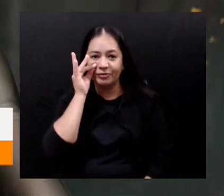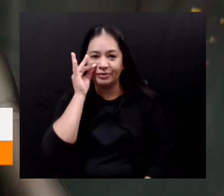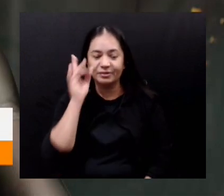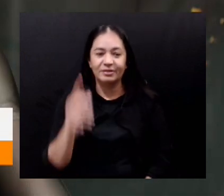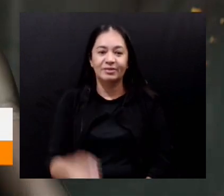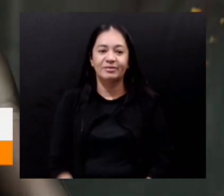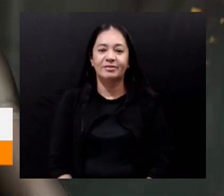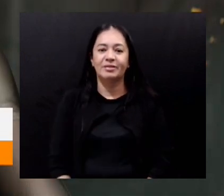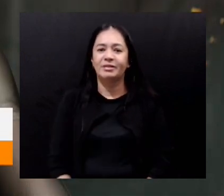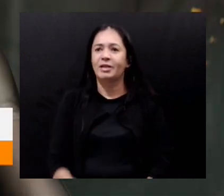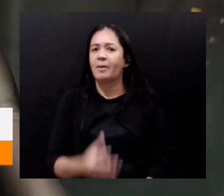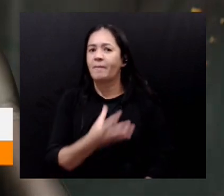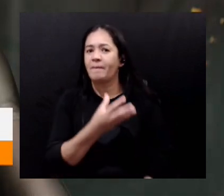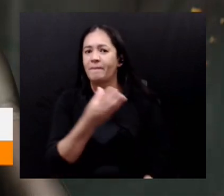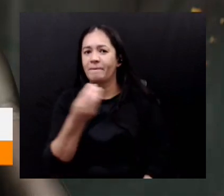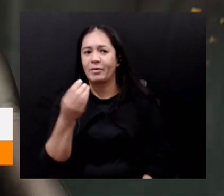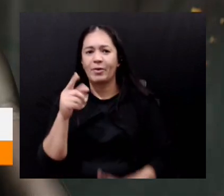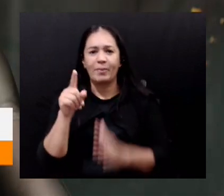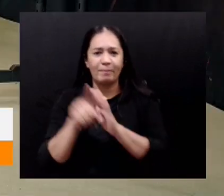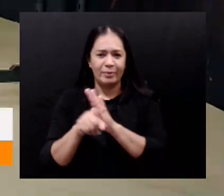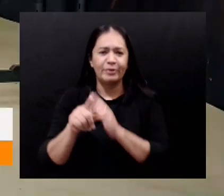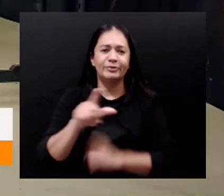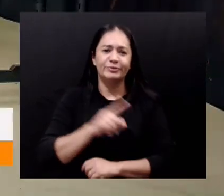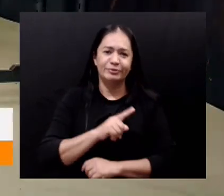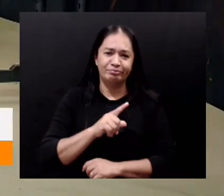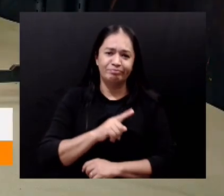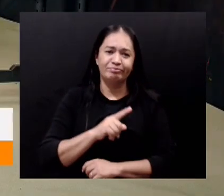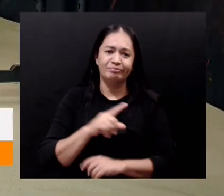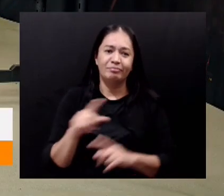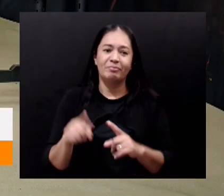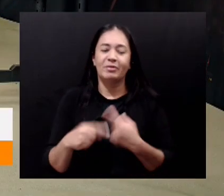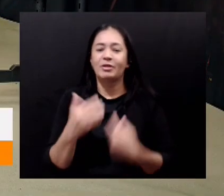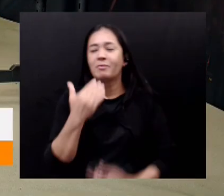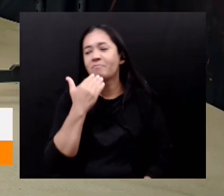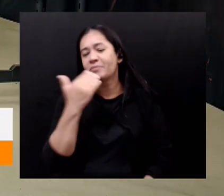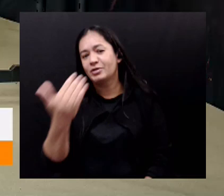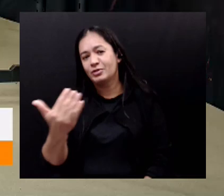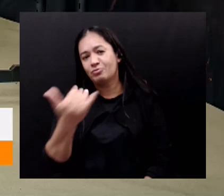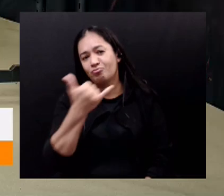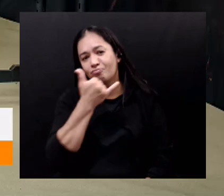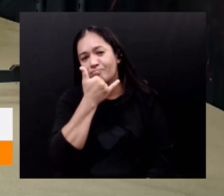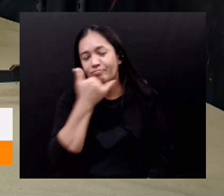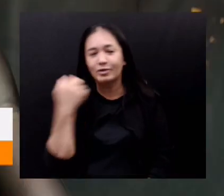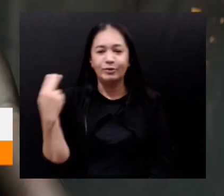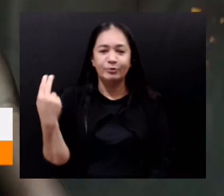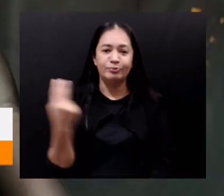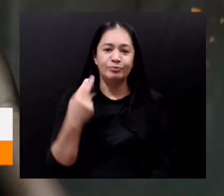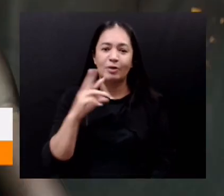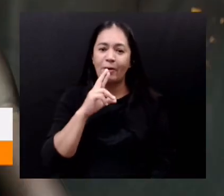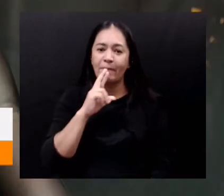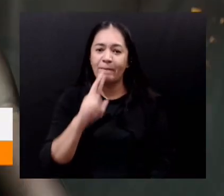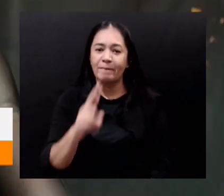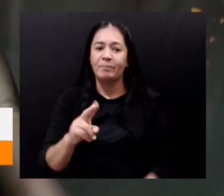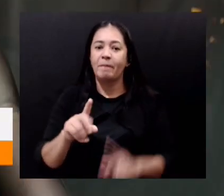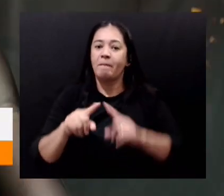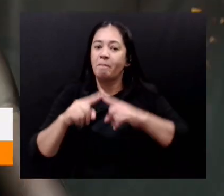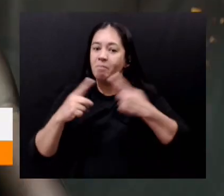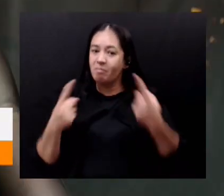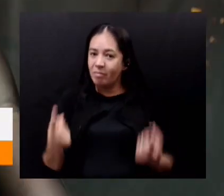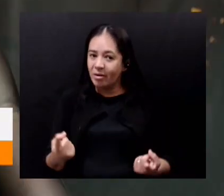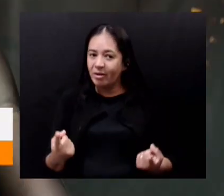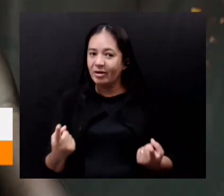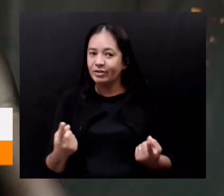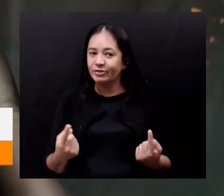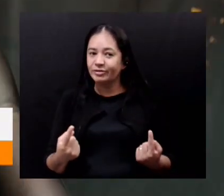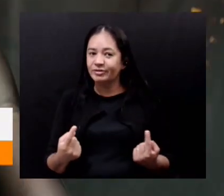perguntas ainda dos nossos telespectadores, a gente pede desculpa, não conseguimos responder, mas, né, nós vamos responder, Ricardo